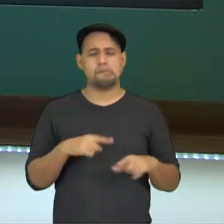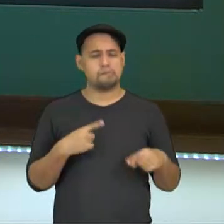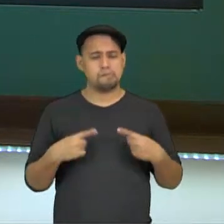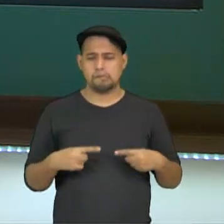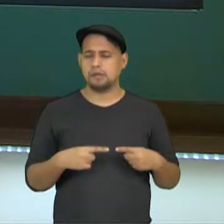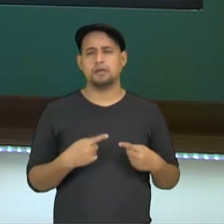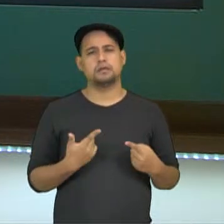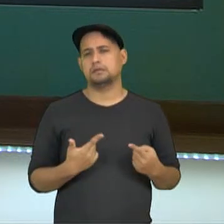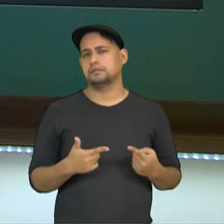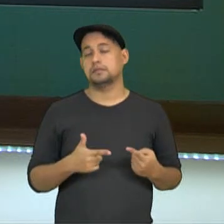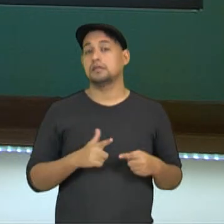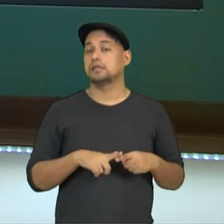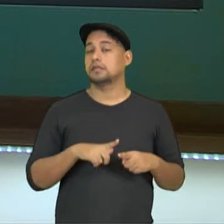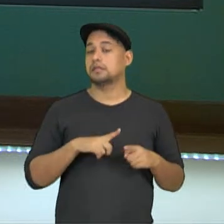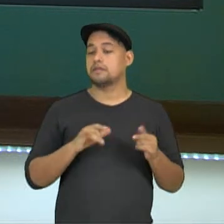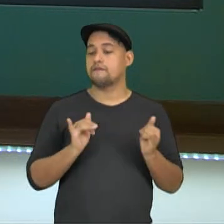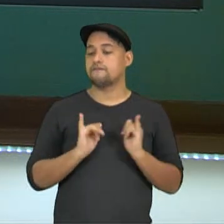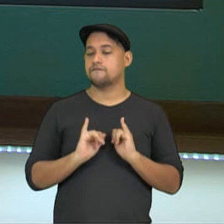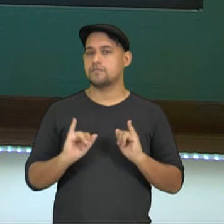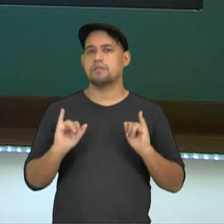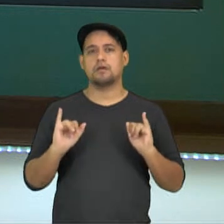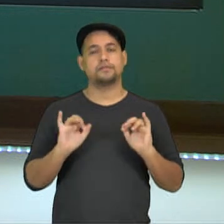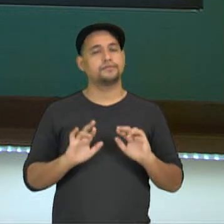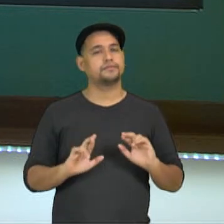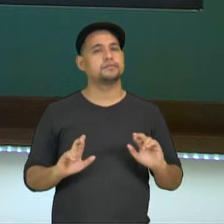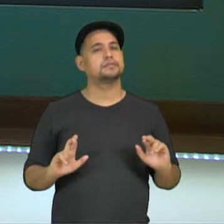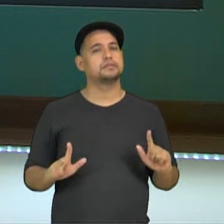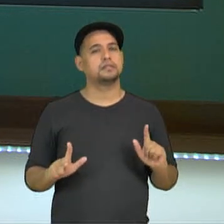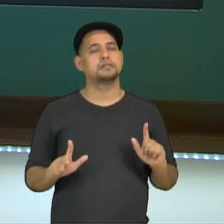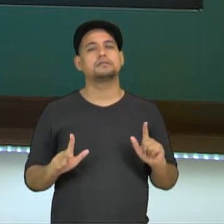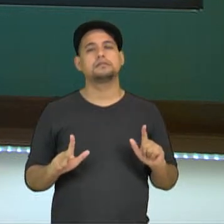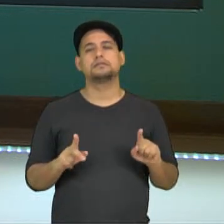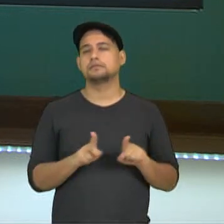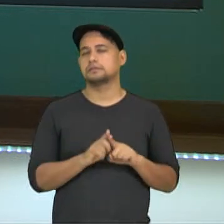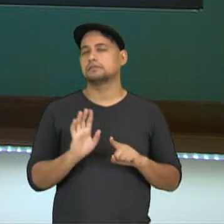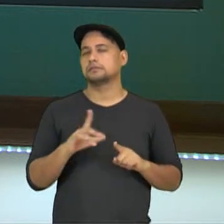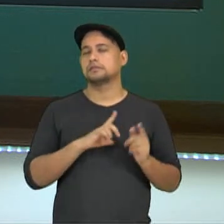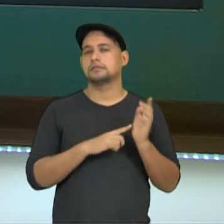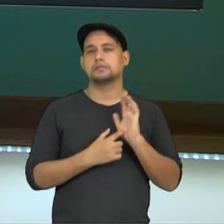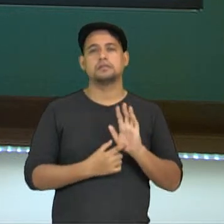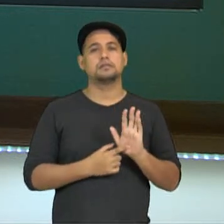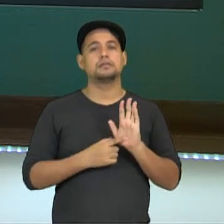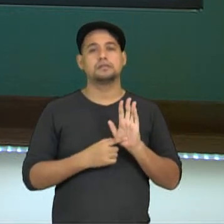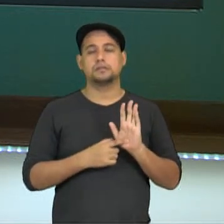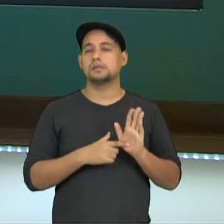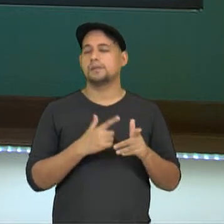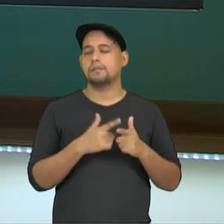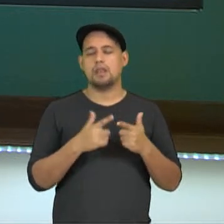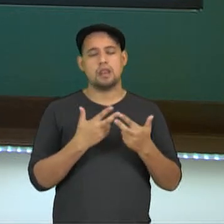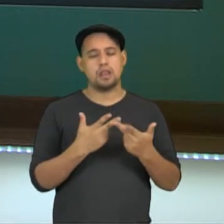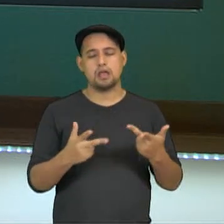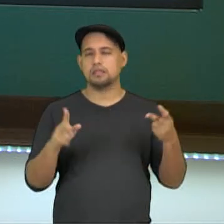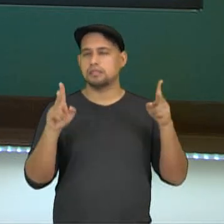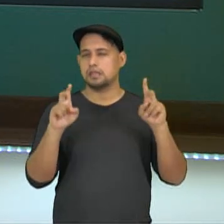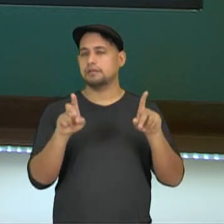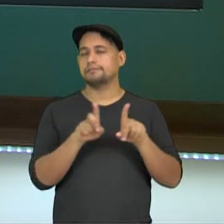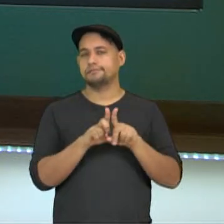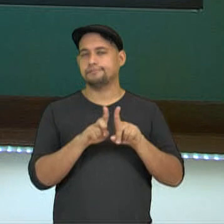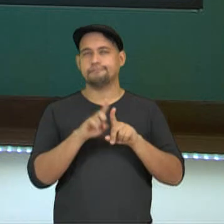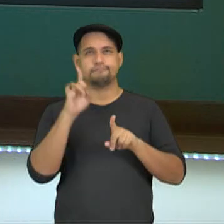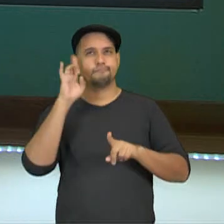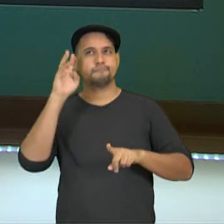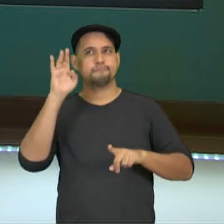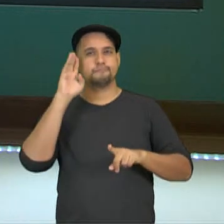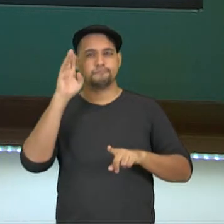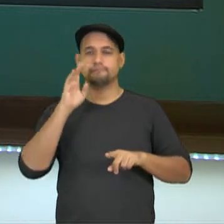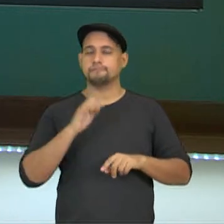ele vem aqui com uma informação, diferente da reportagem que já traz ali uma problemática, um assunto para se refletir, para